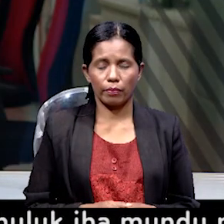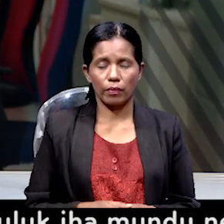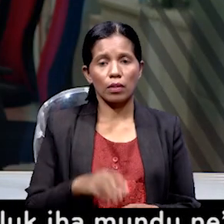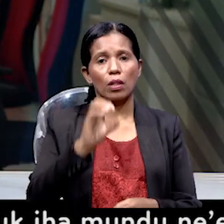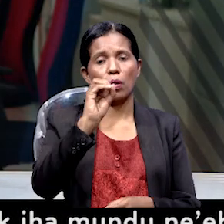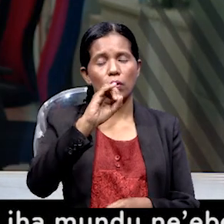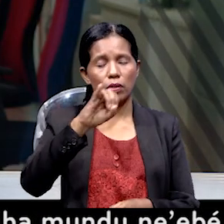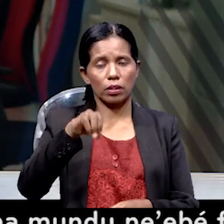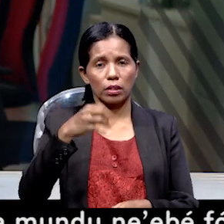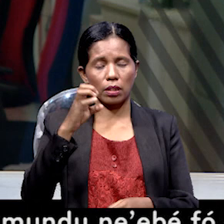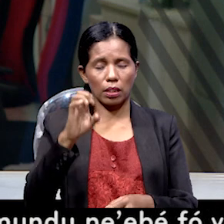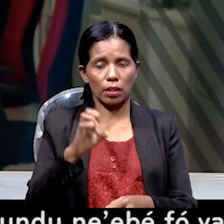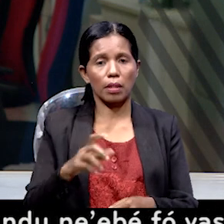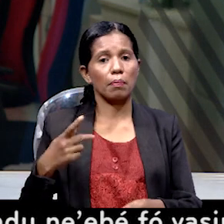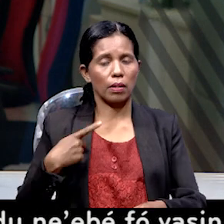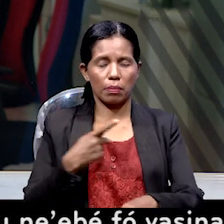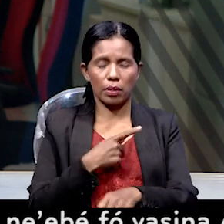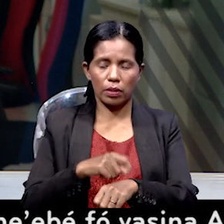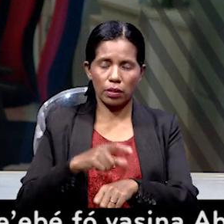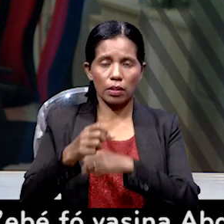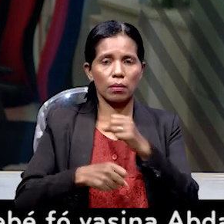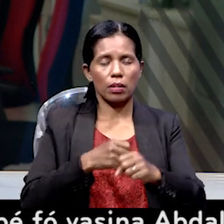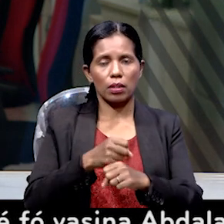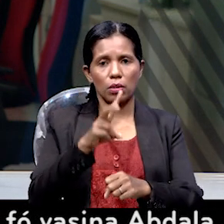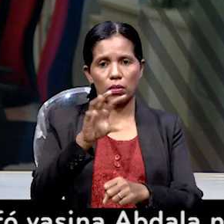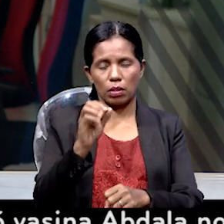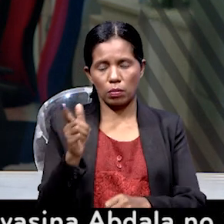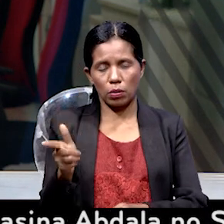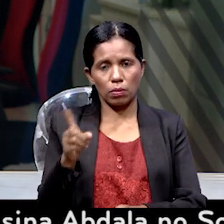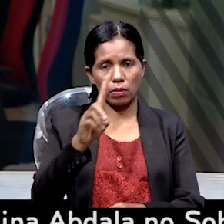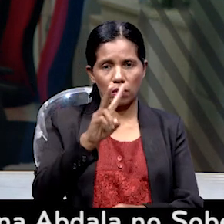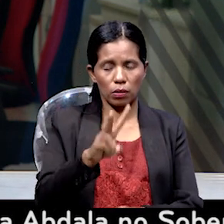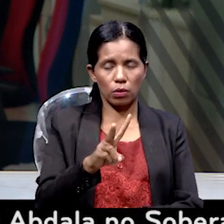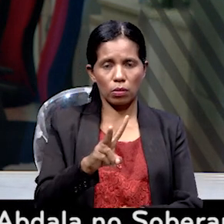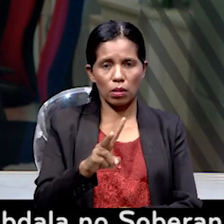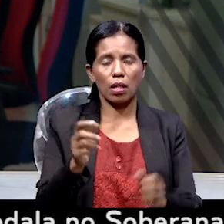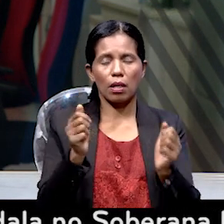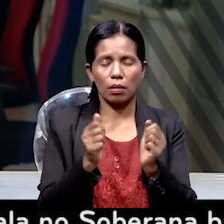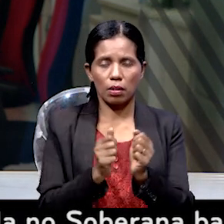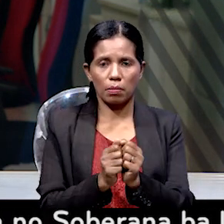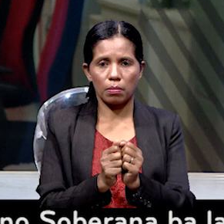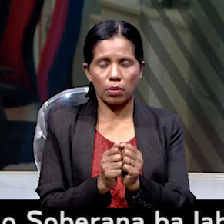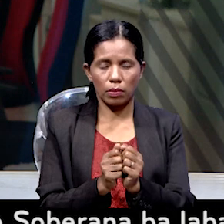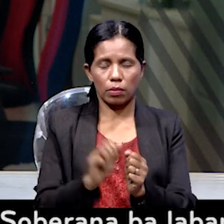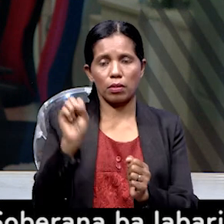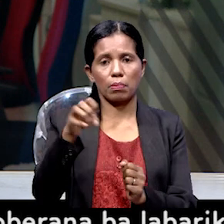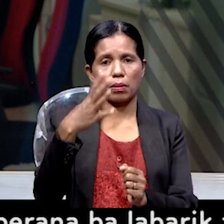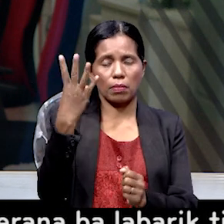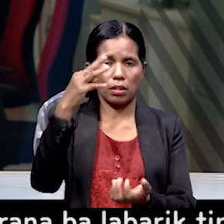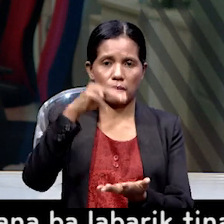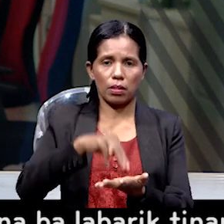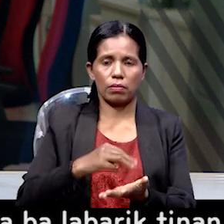Orçamento privativo Parlamento Nacional batinang rihung rua ronulo resing rua hamutuk tokon sanulo resing hat.